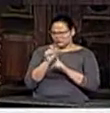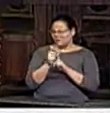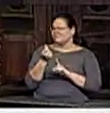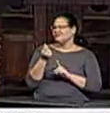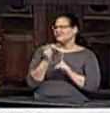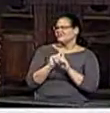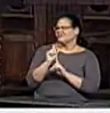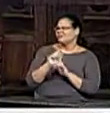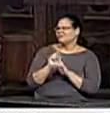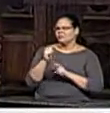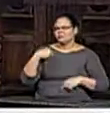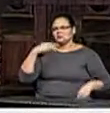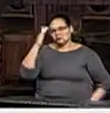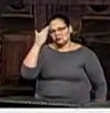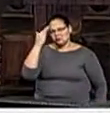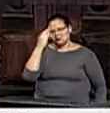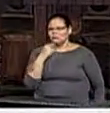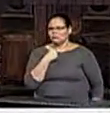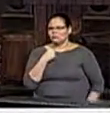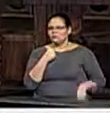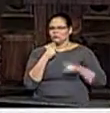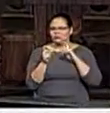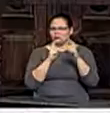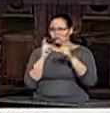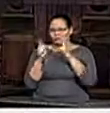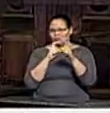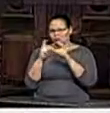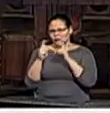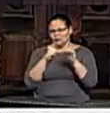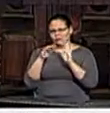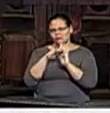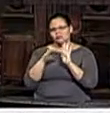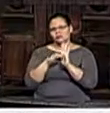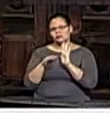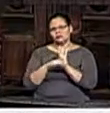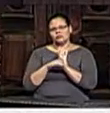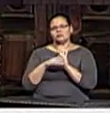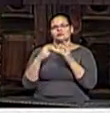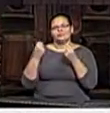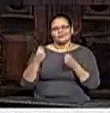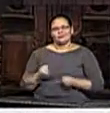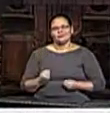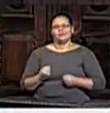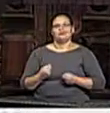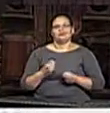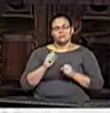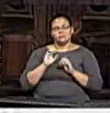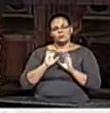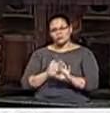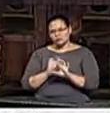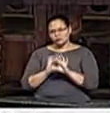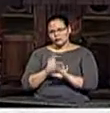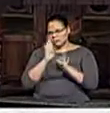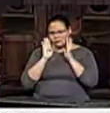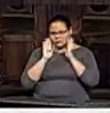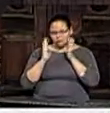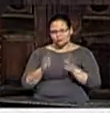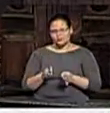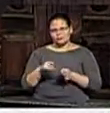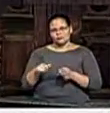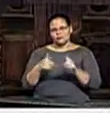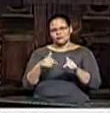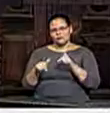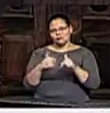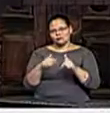porque entendo que não podemos discutir medidas que sobrecarreguem, que afetem diretamente os servidores